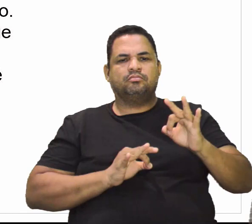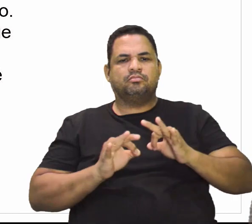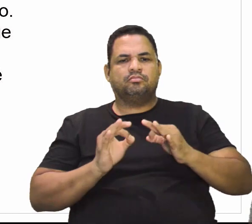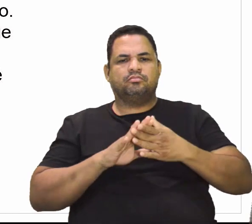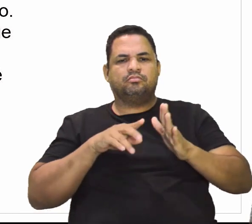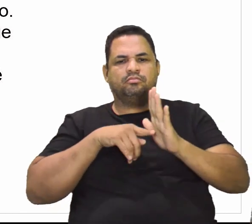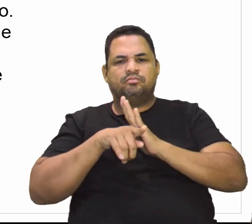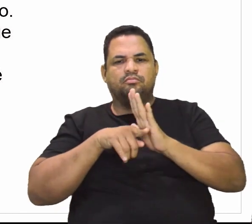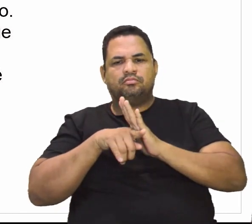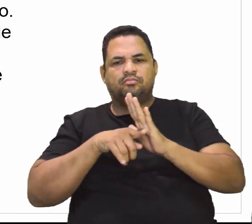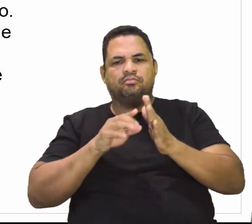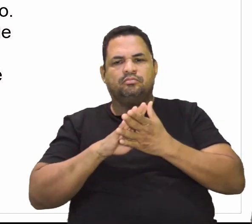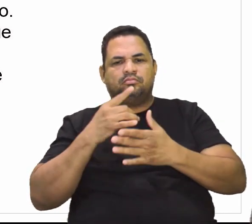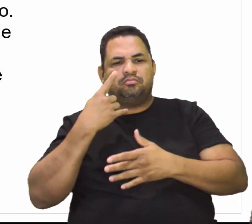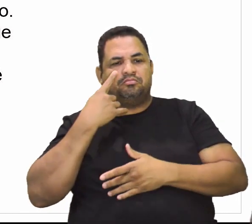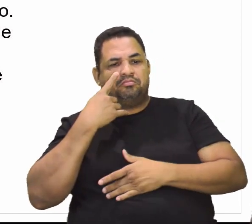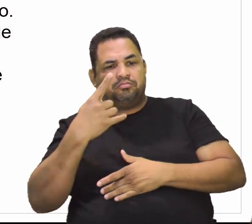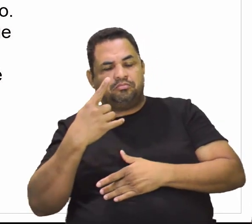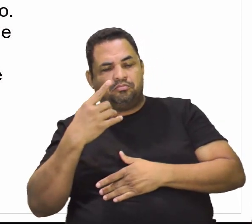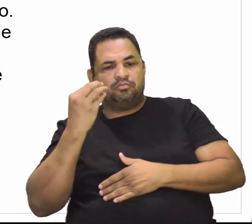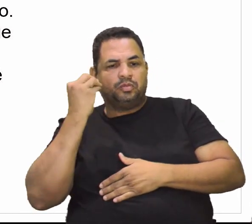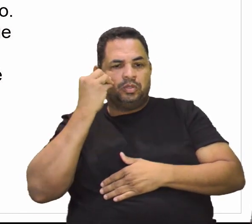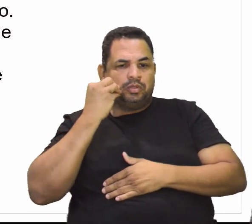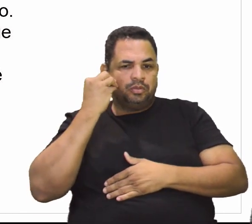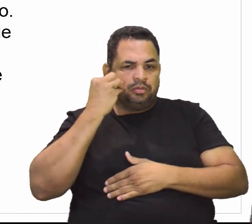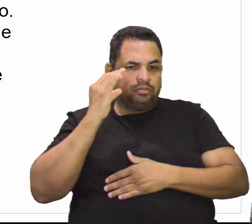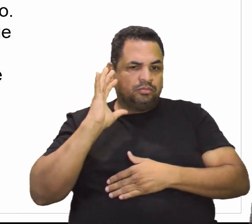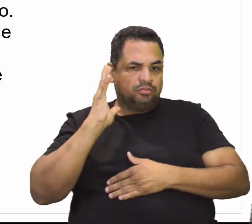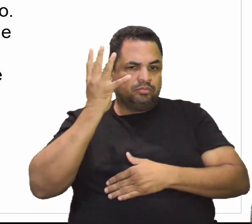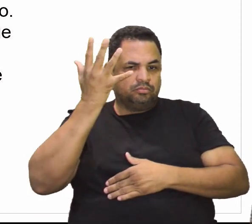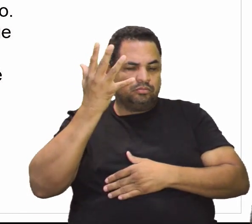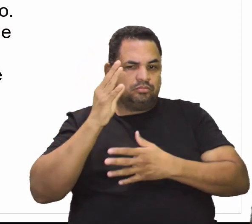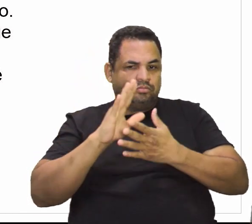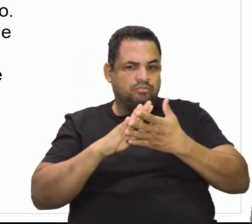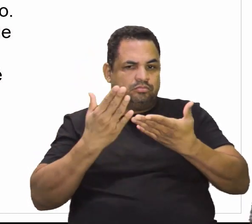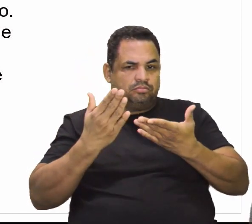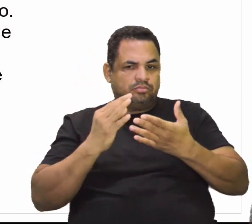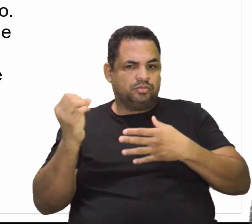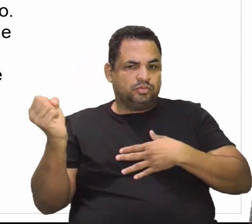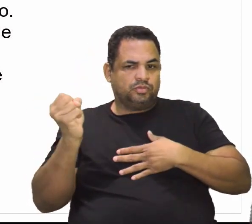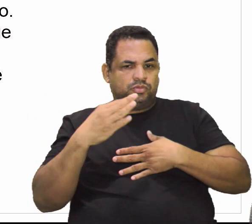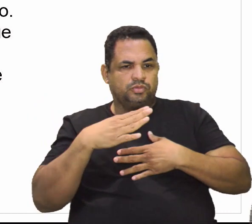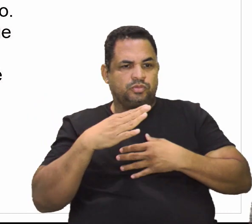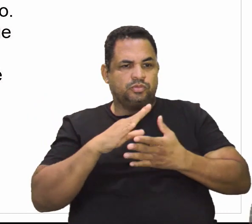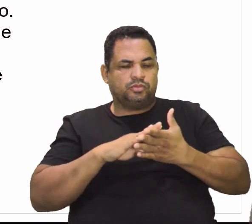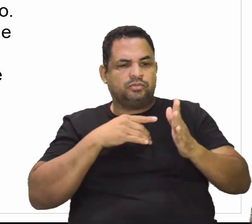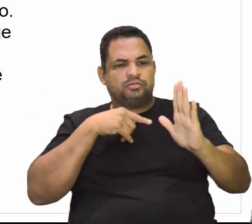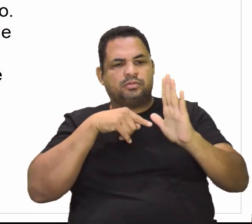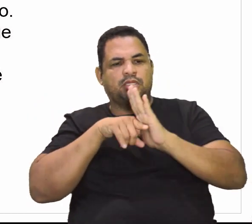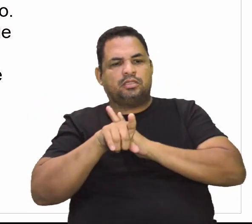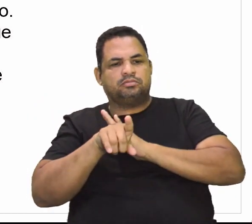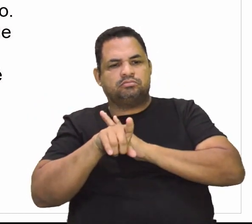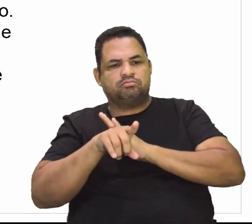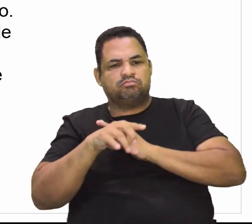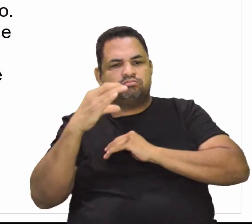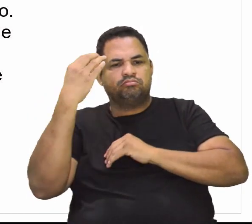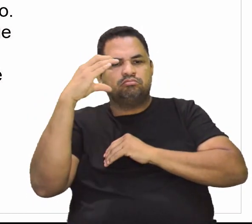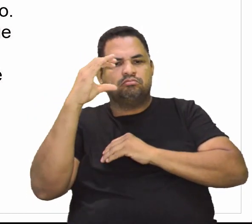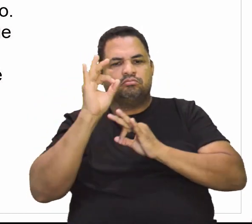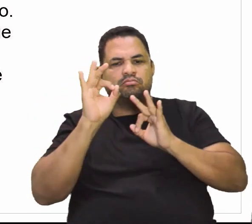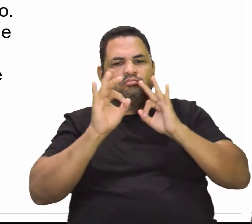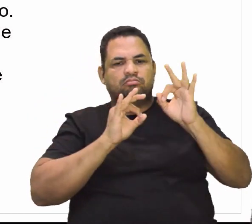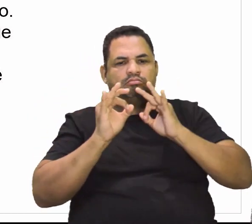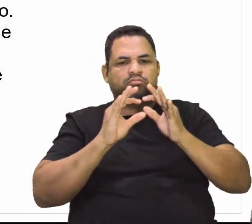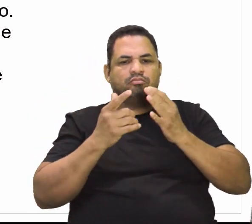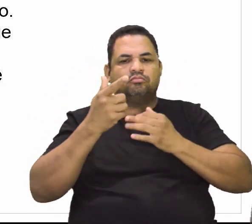organizaram suas pesquisas através da observação e experimento capazes de suscitarem novas questões científicas e